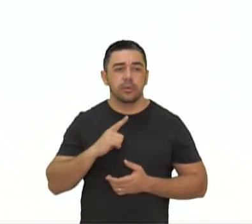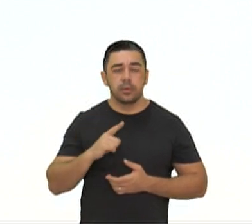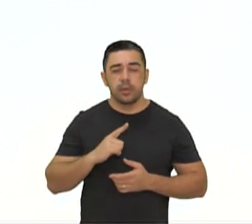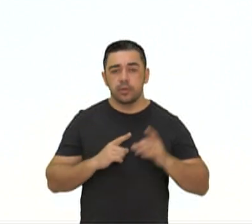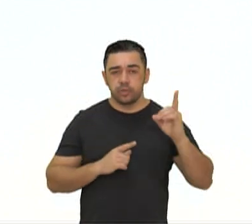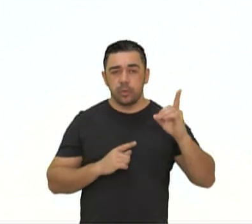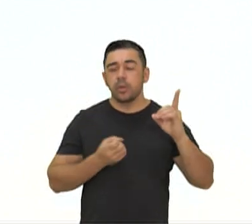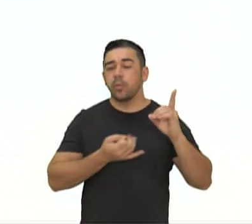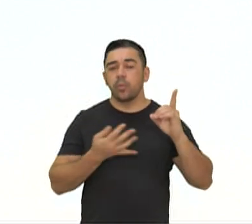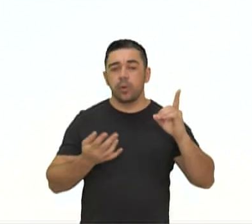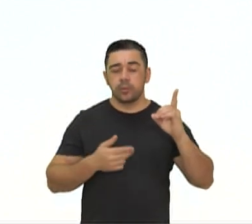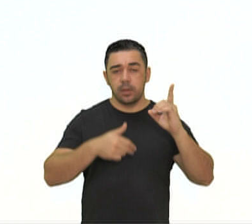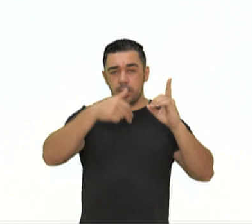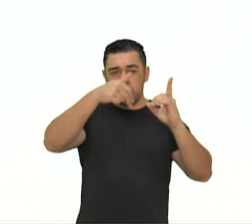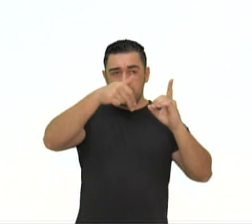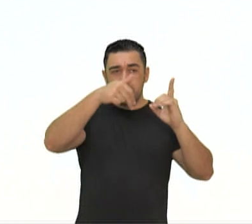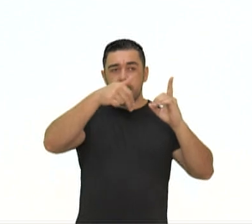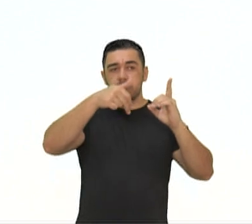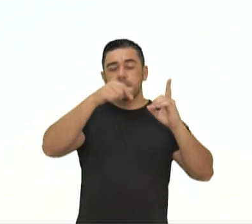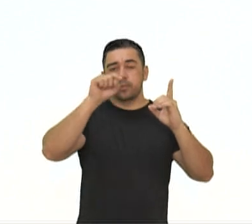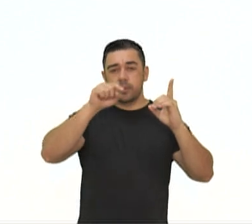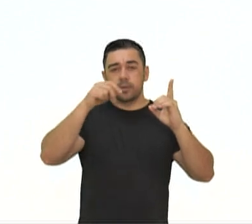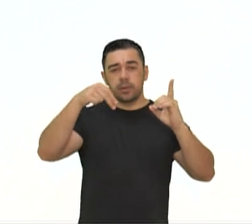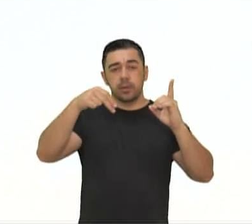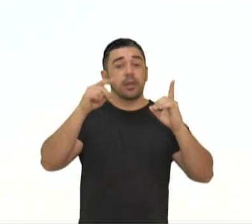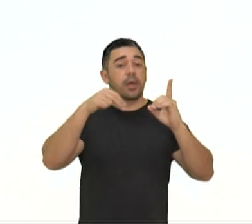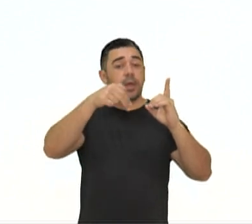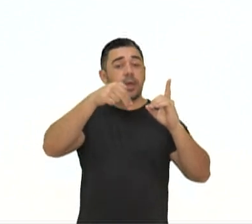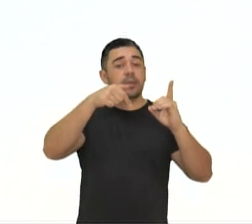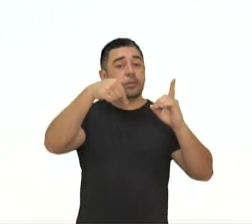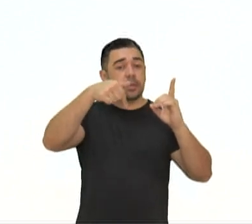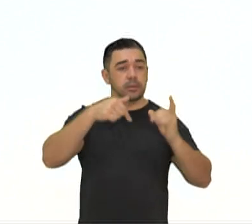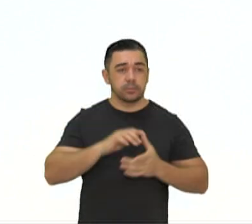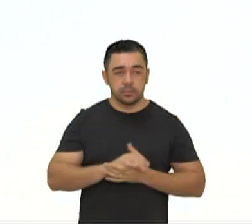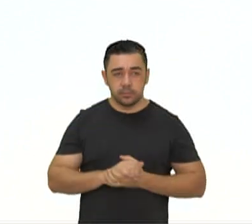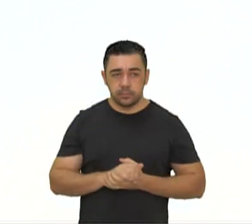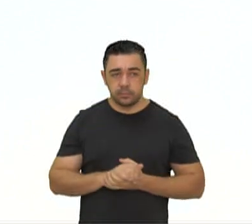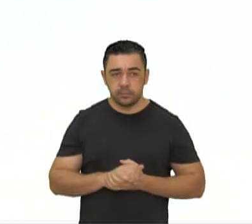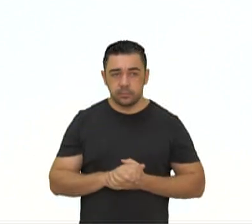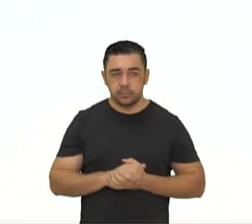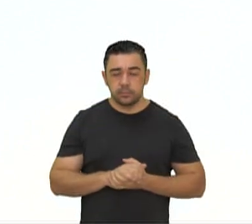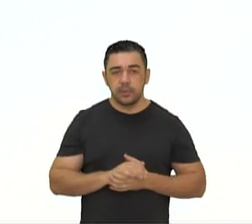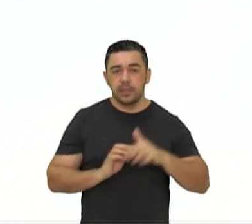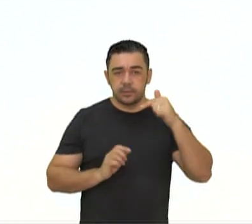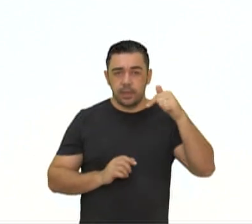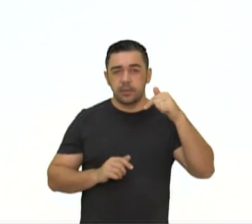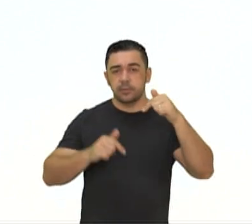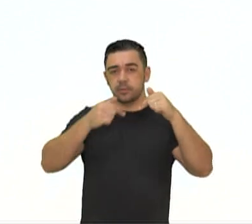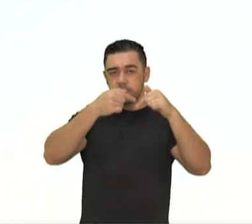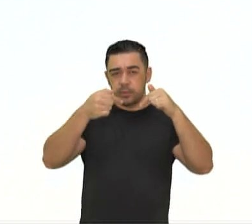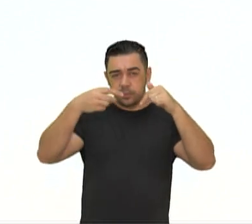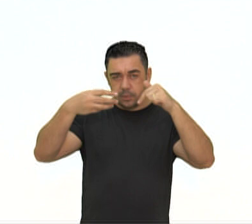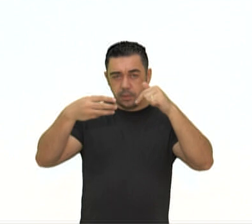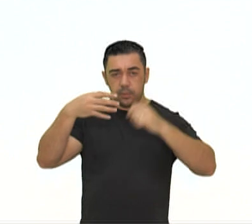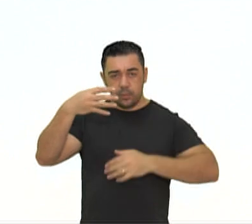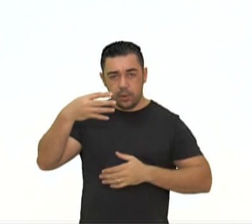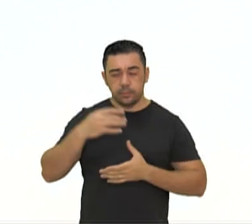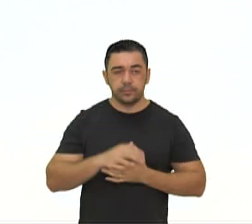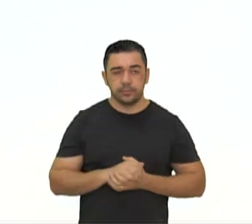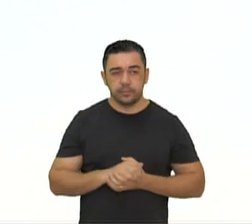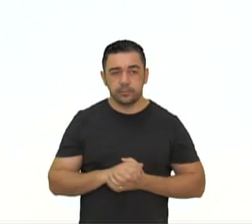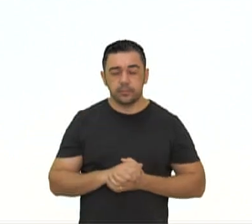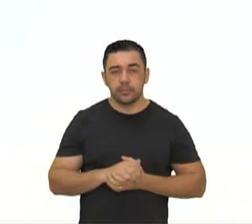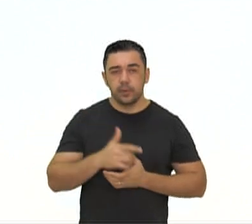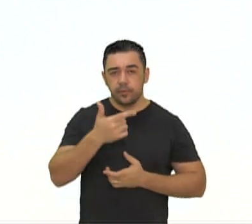Diagonais é igual a n vezes n menos 3 sobre 2. No lugar do n, eu vou pôr o 7. 7 menos 3 é 4. 7 vezes